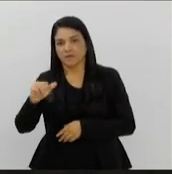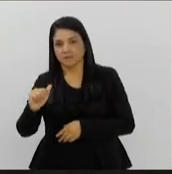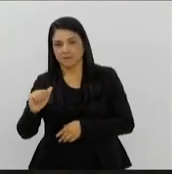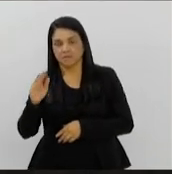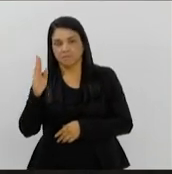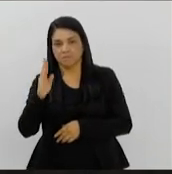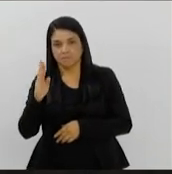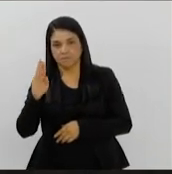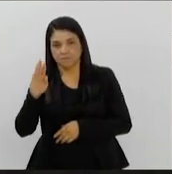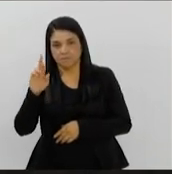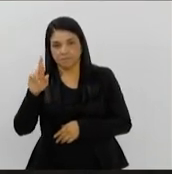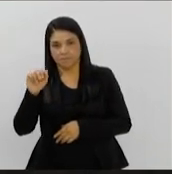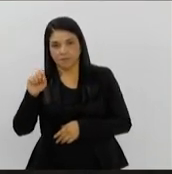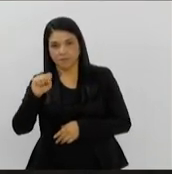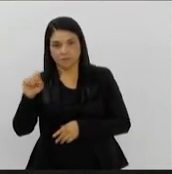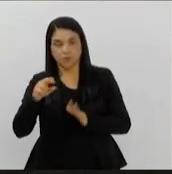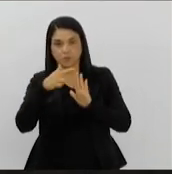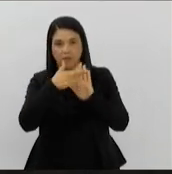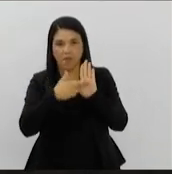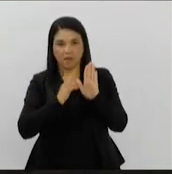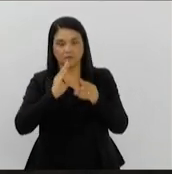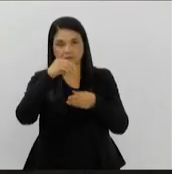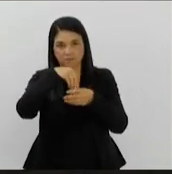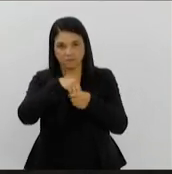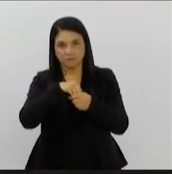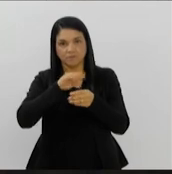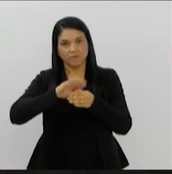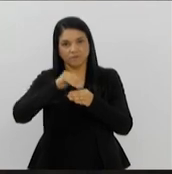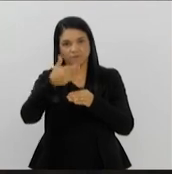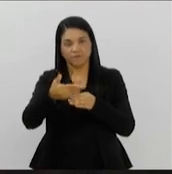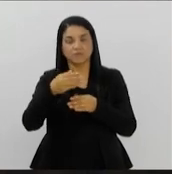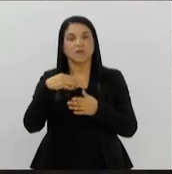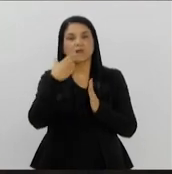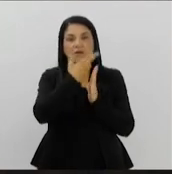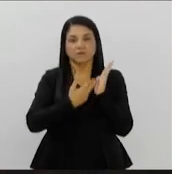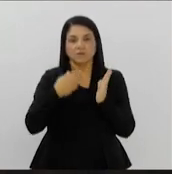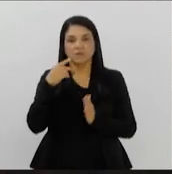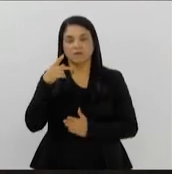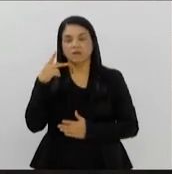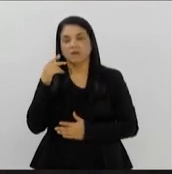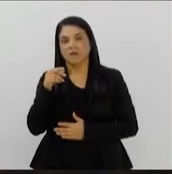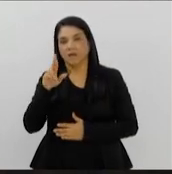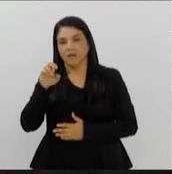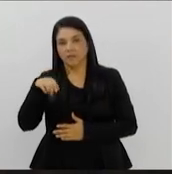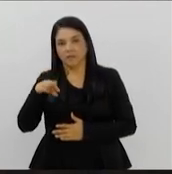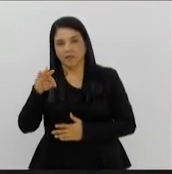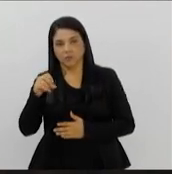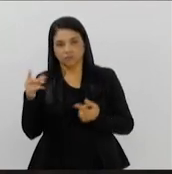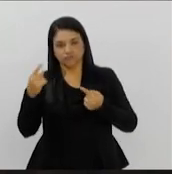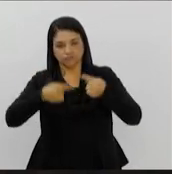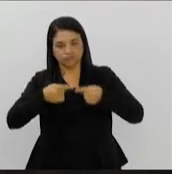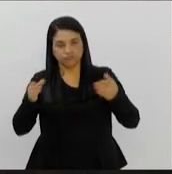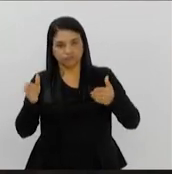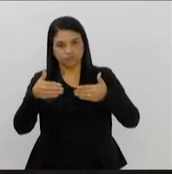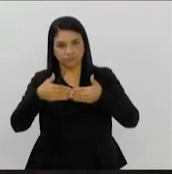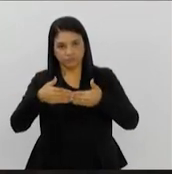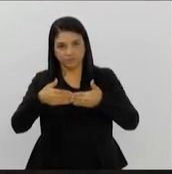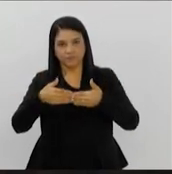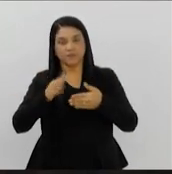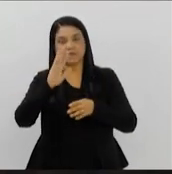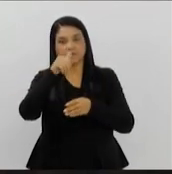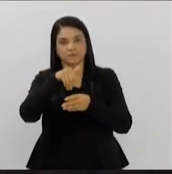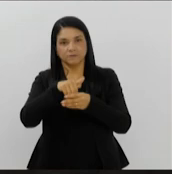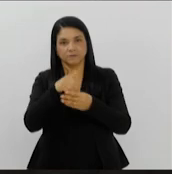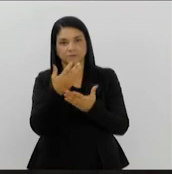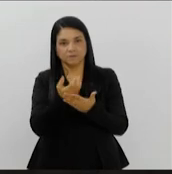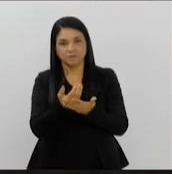Internas e Proposições Externas favorável. Relatoria do deputado Renato Miranda. Em discussão, não havendo quem queira discutir, encerrada a discussão. Em